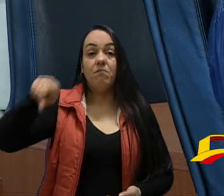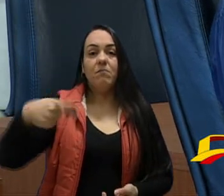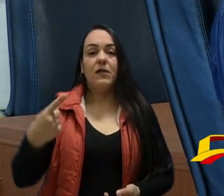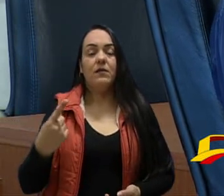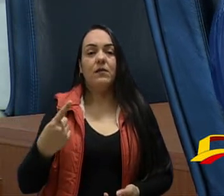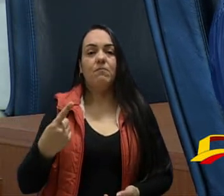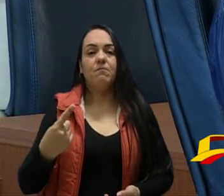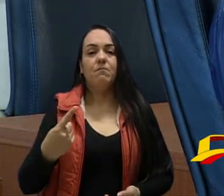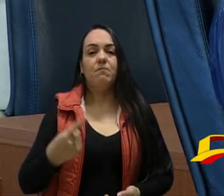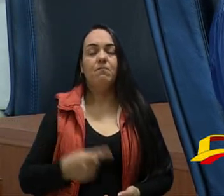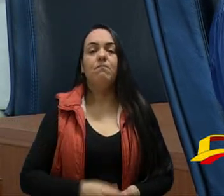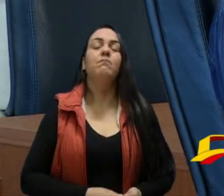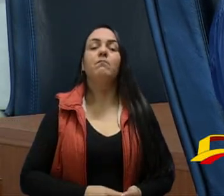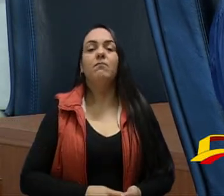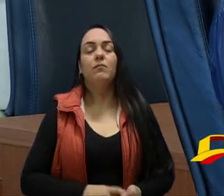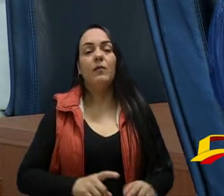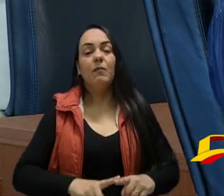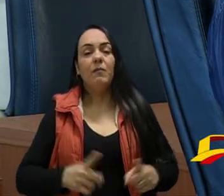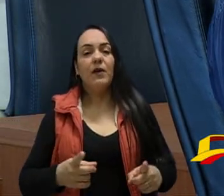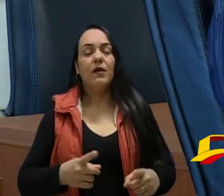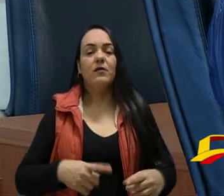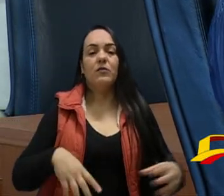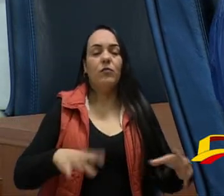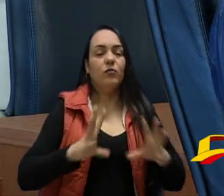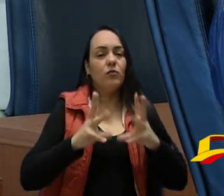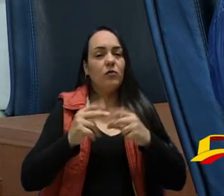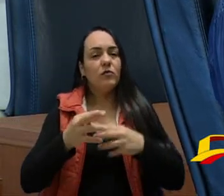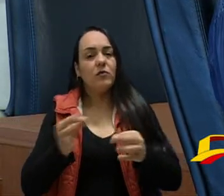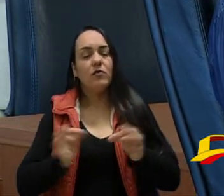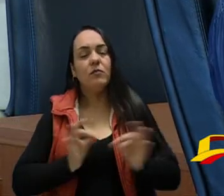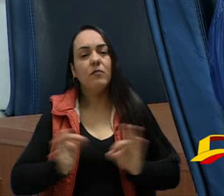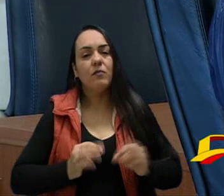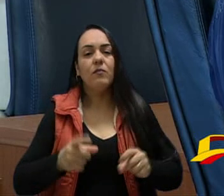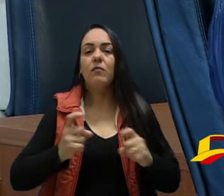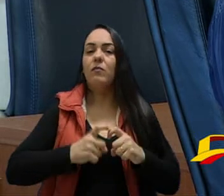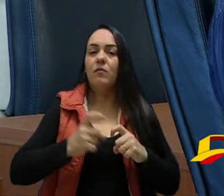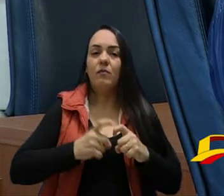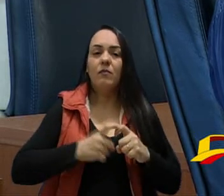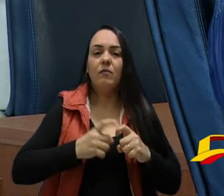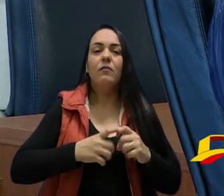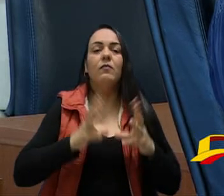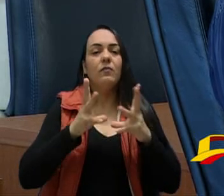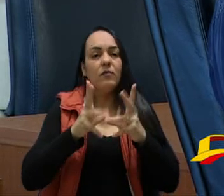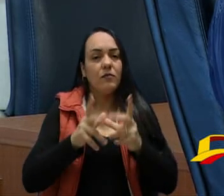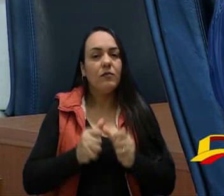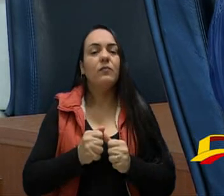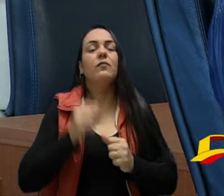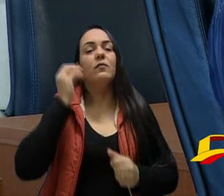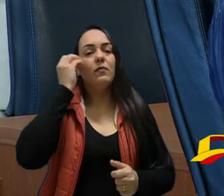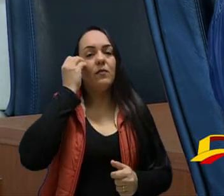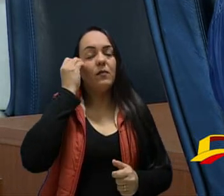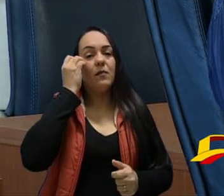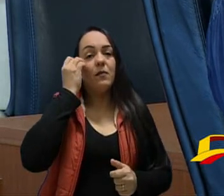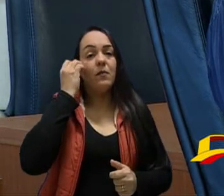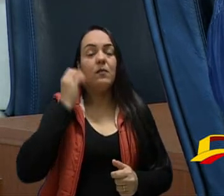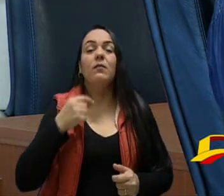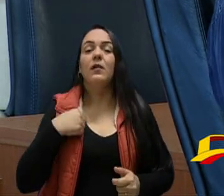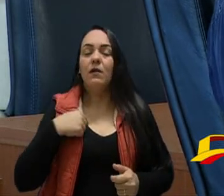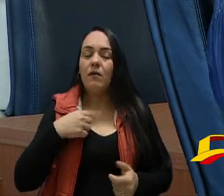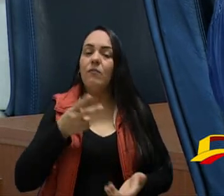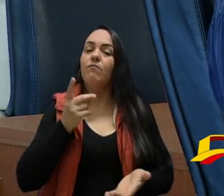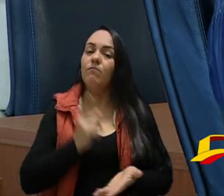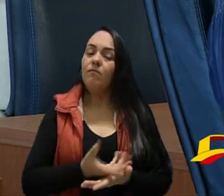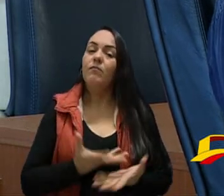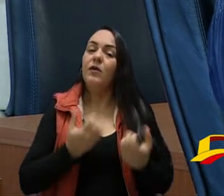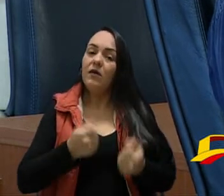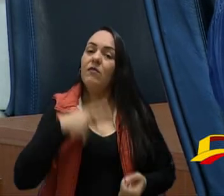reais e é claro que com equipamentos com médicos tudo é eu vou insistir